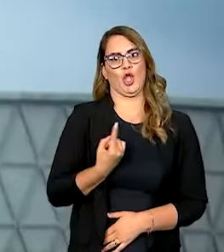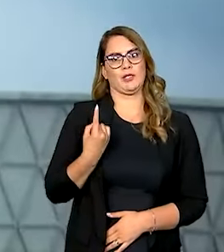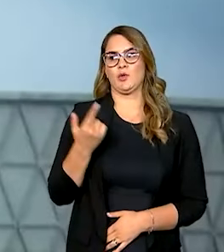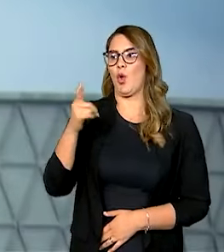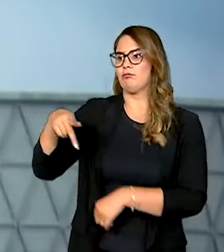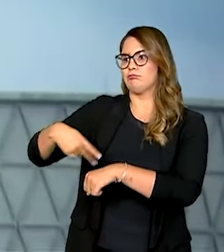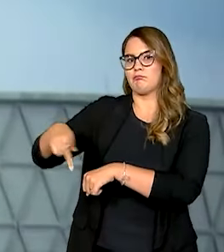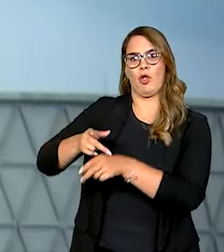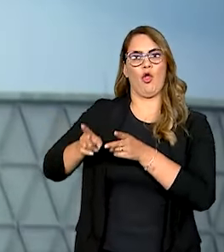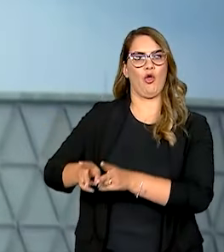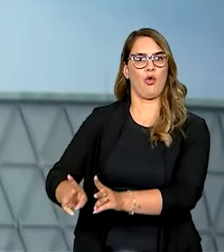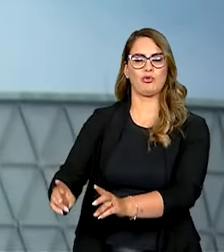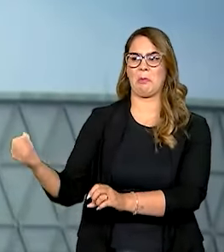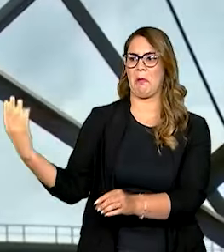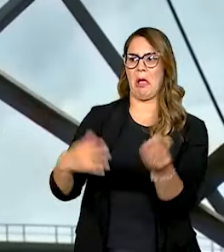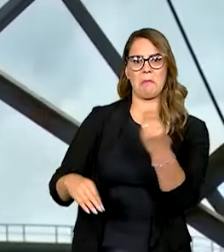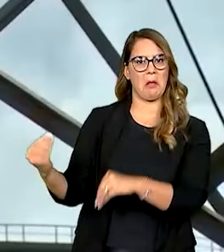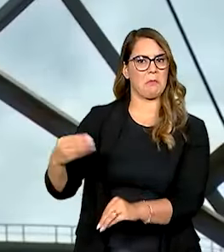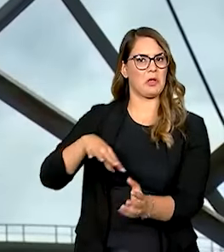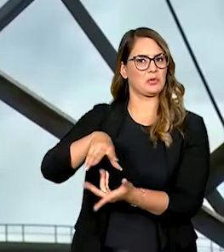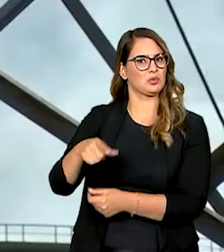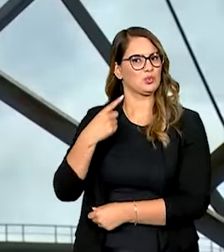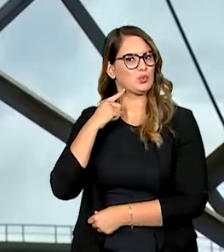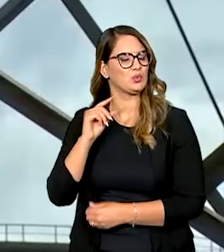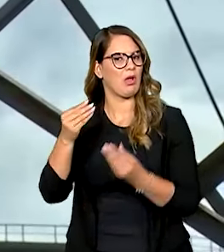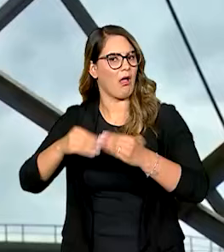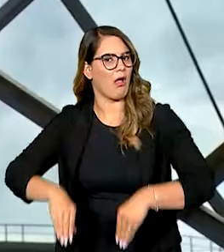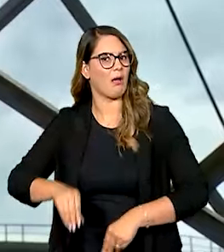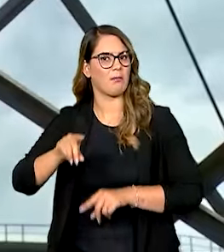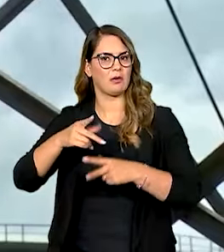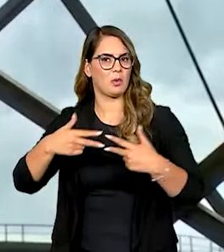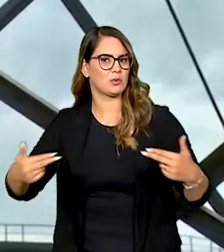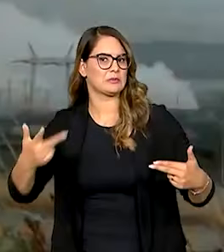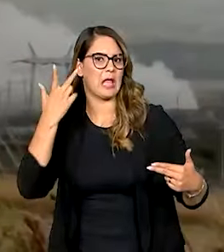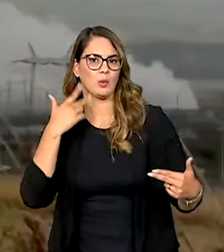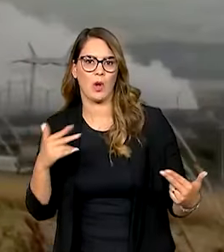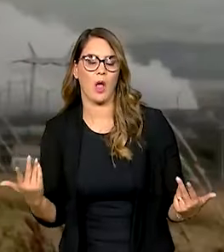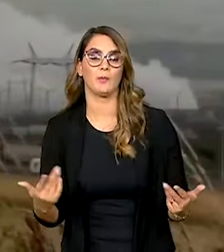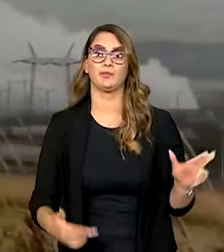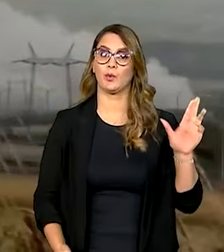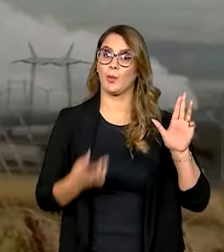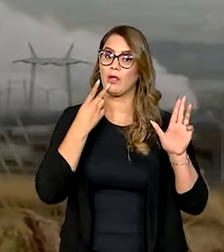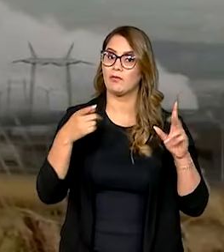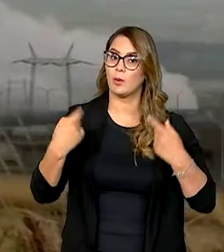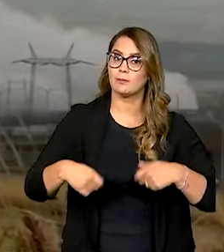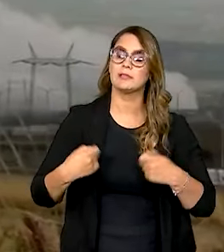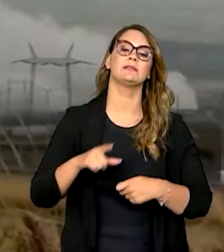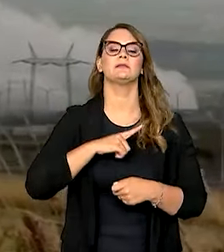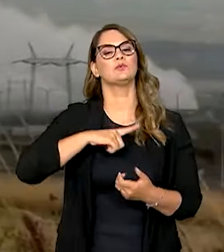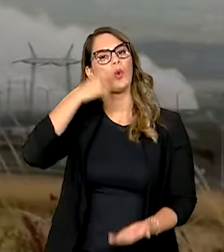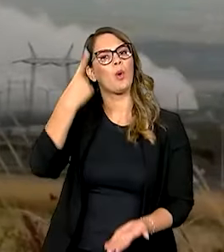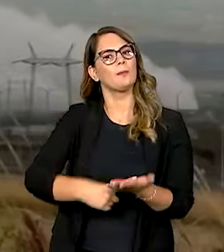demais países continuarem poluindo o planeta e acabando com os recursos naturais segundo Lula é preciso que haja um